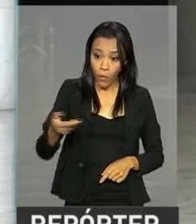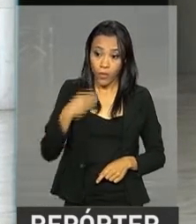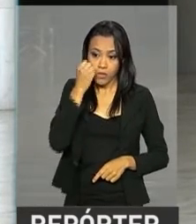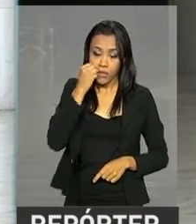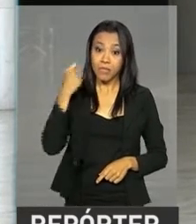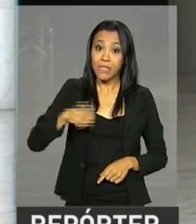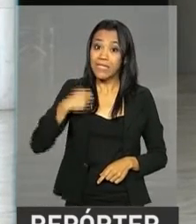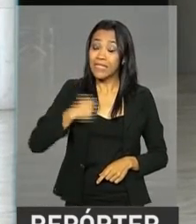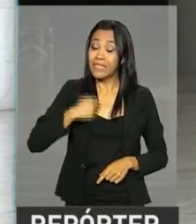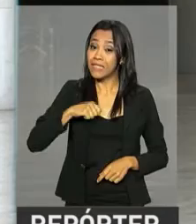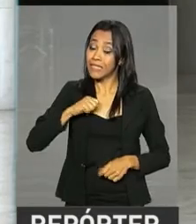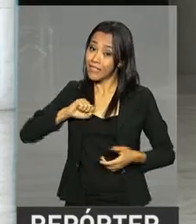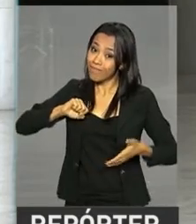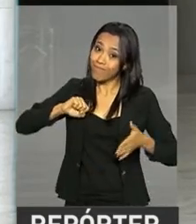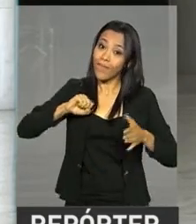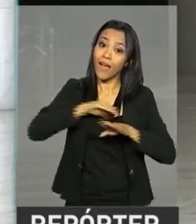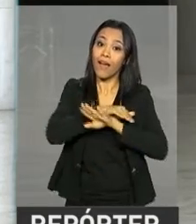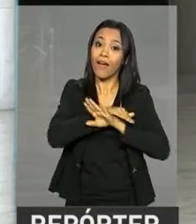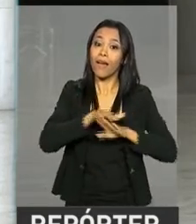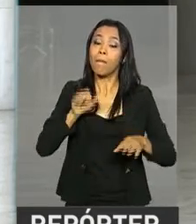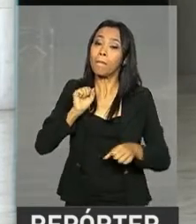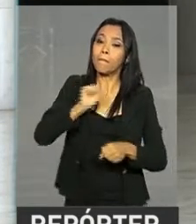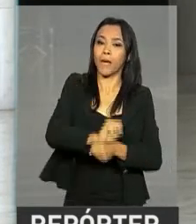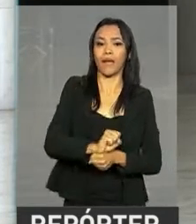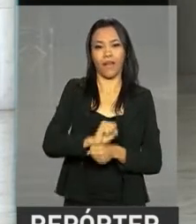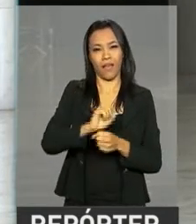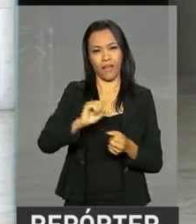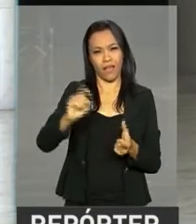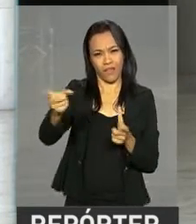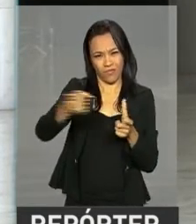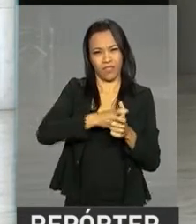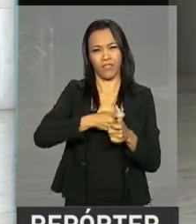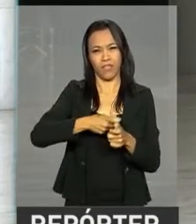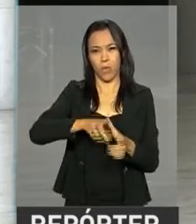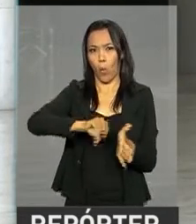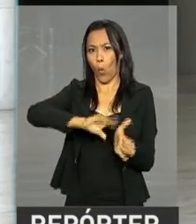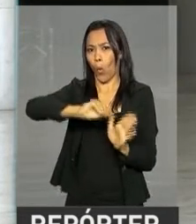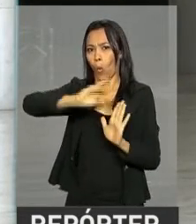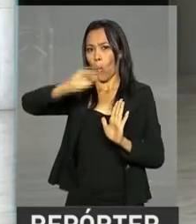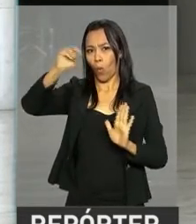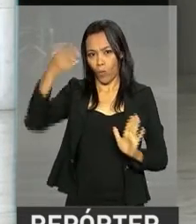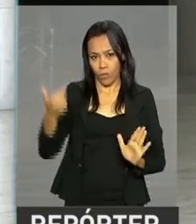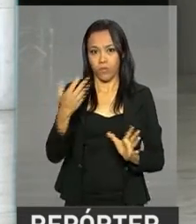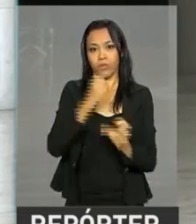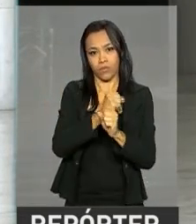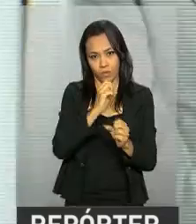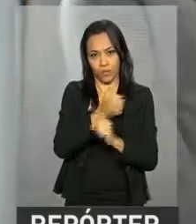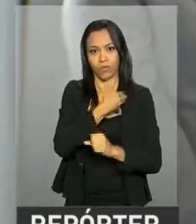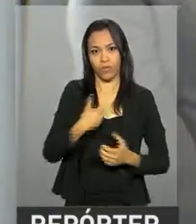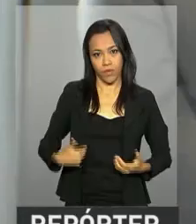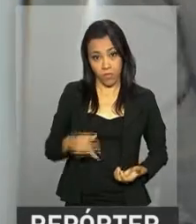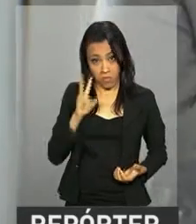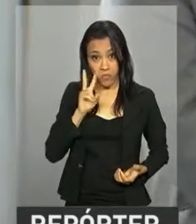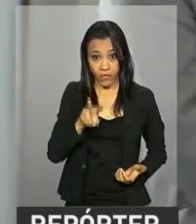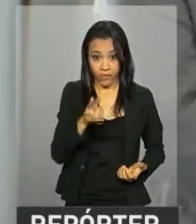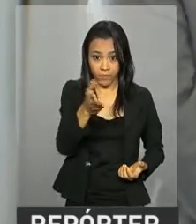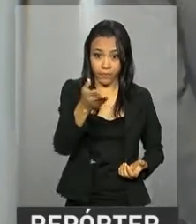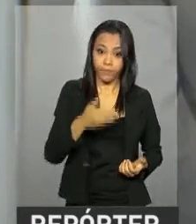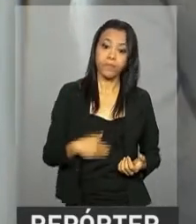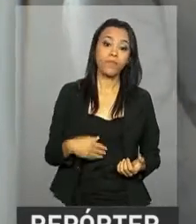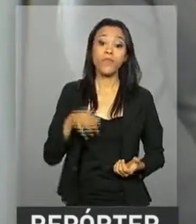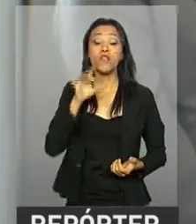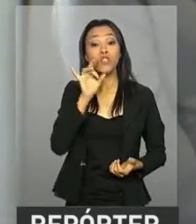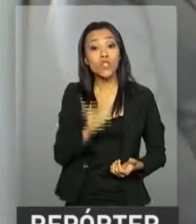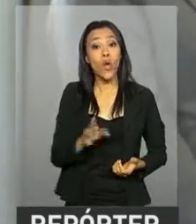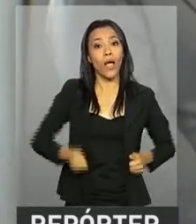o déficit nas contas públicas brasileiras. Vamos ouvir então um trecho da fala do presidente. Você só pode gastar o